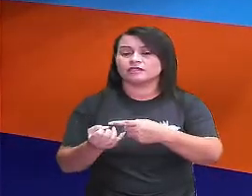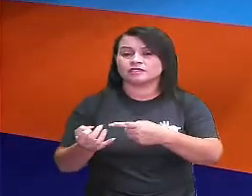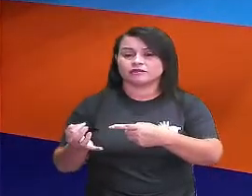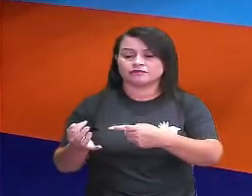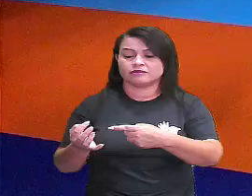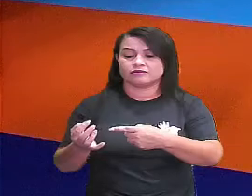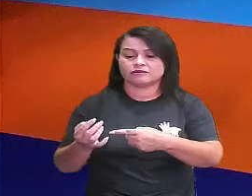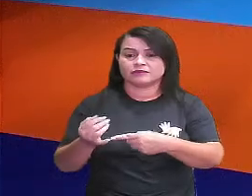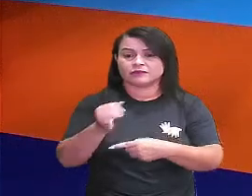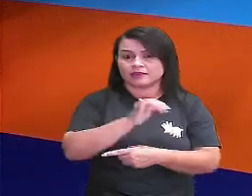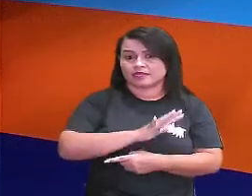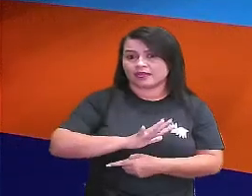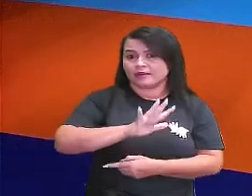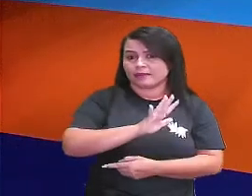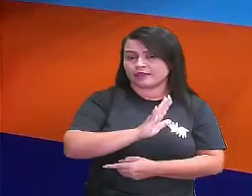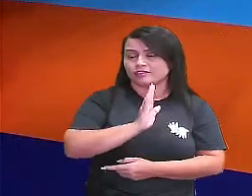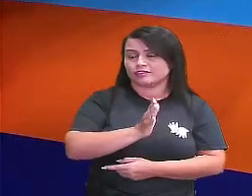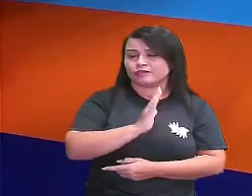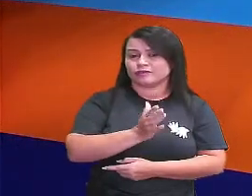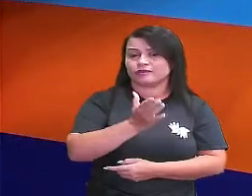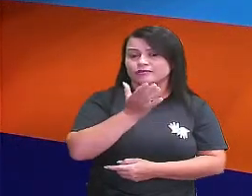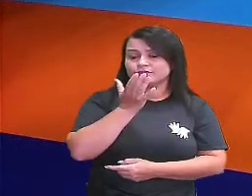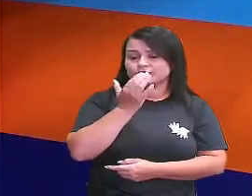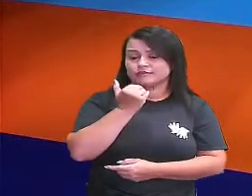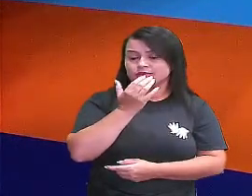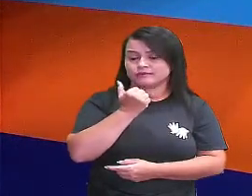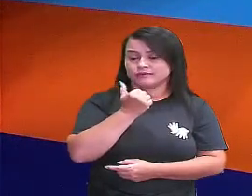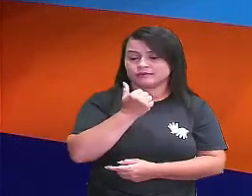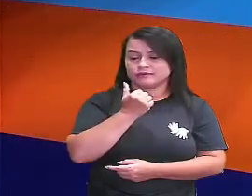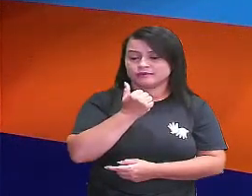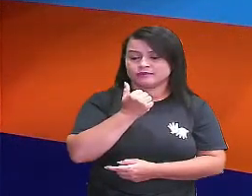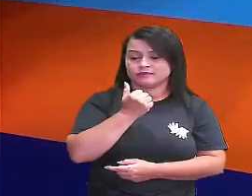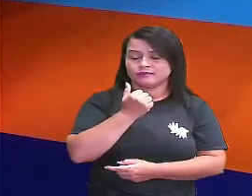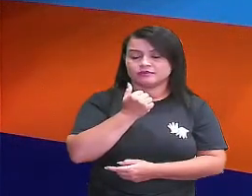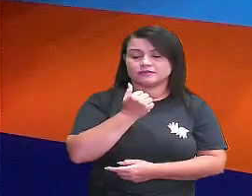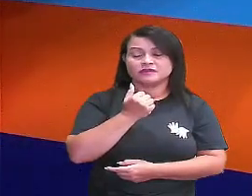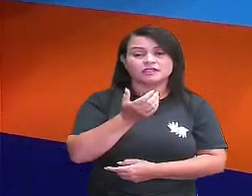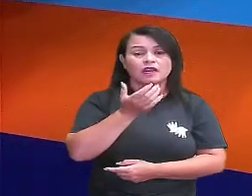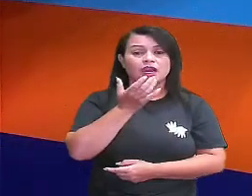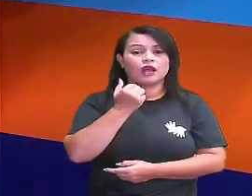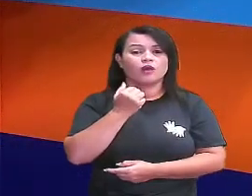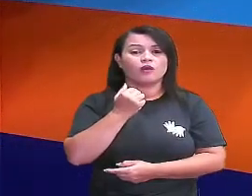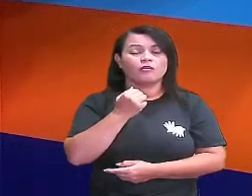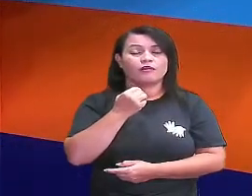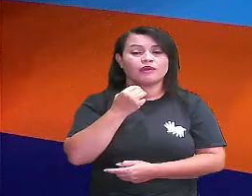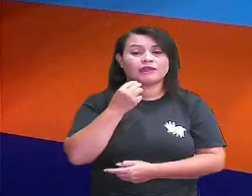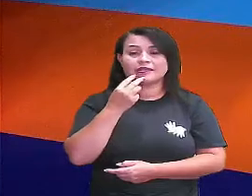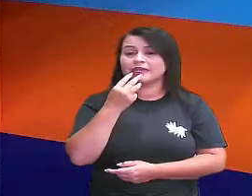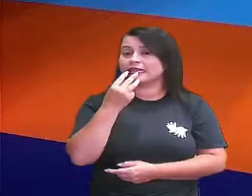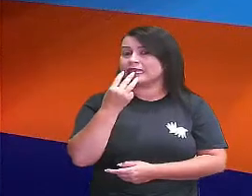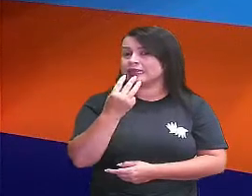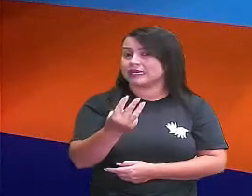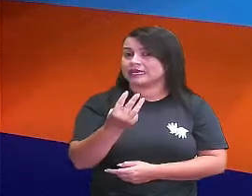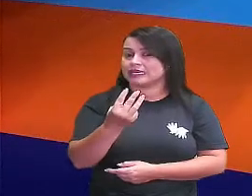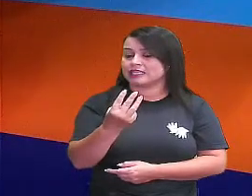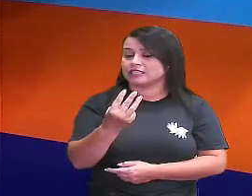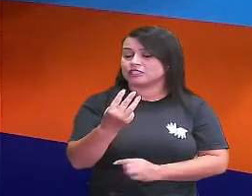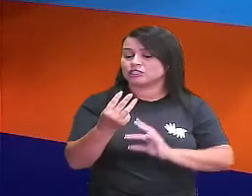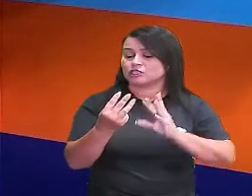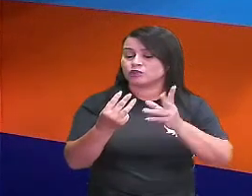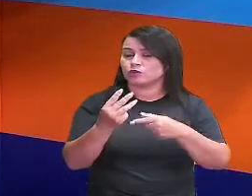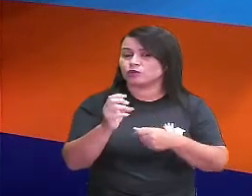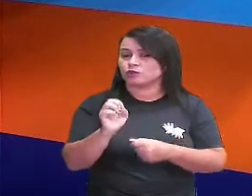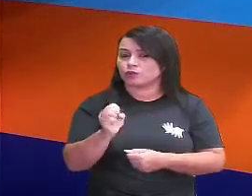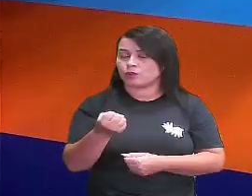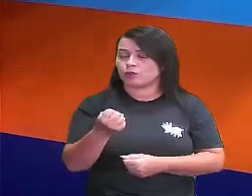essa figura, que é o que foi consumido, né? E aqui foi consumido 3 fatias do total de 8. E